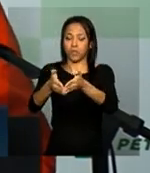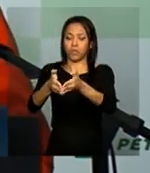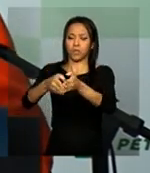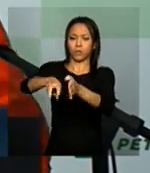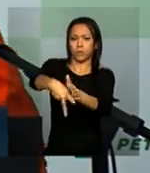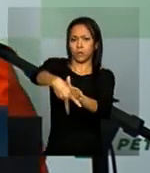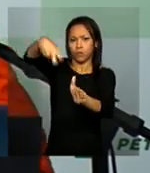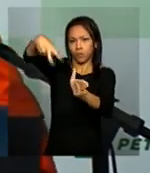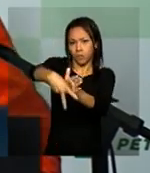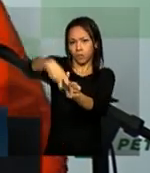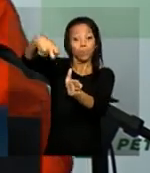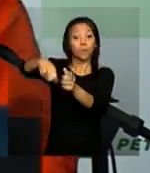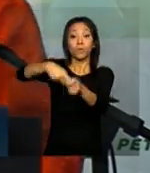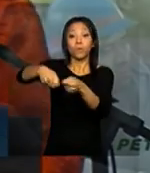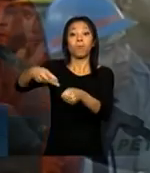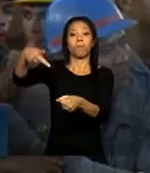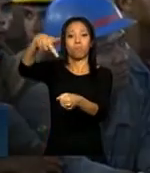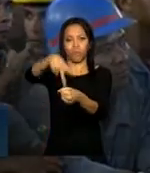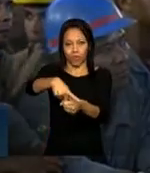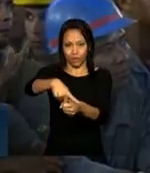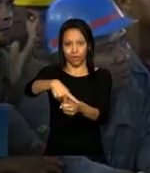país.